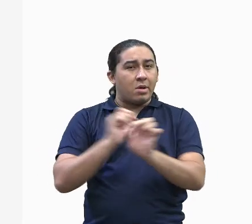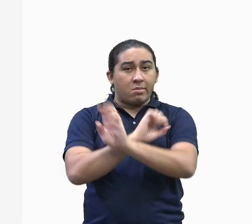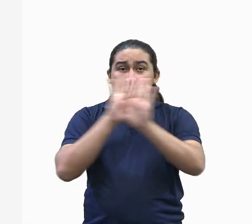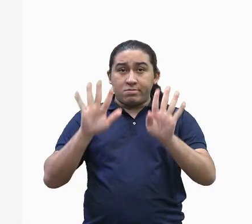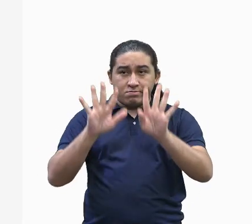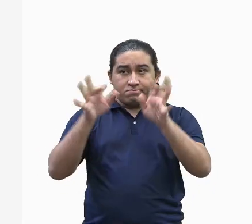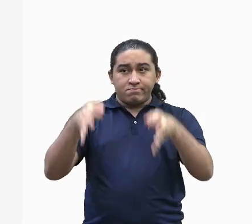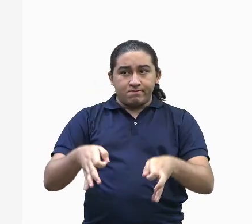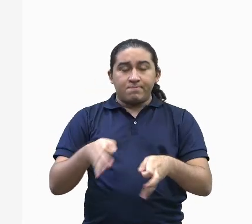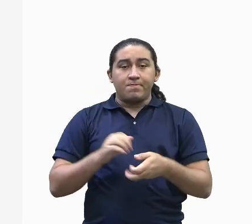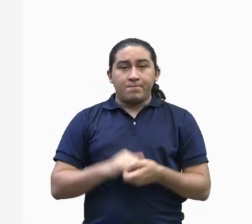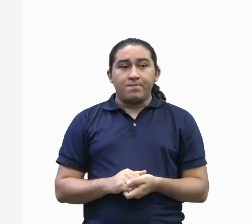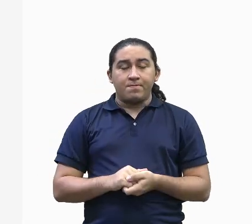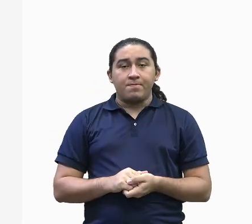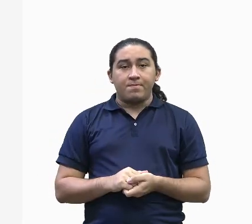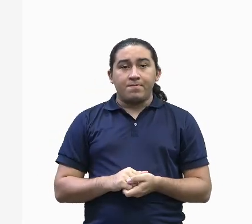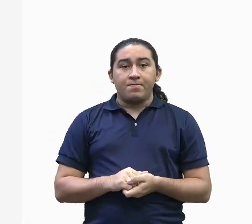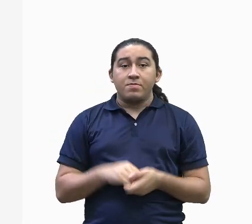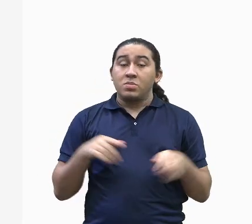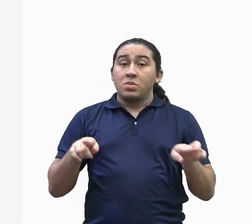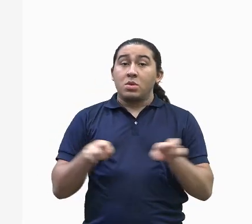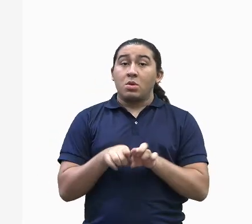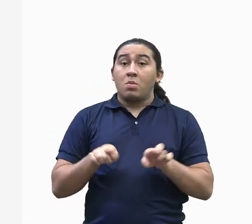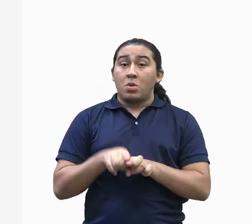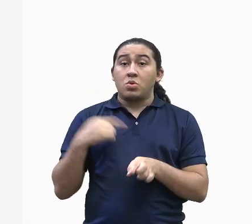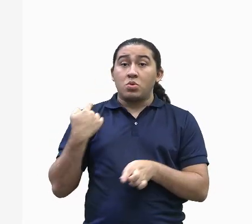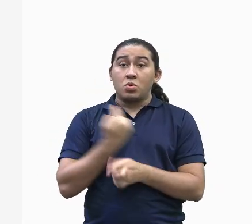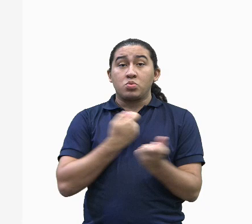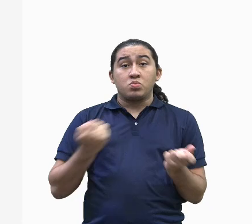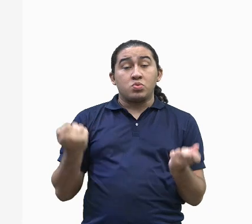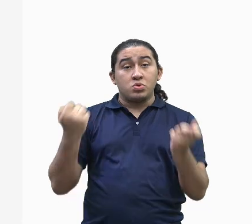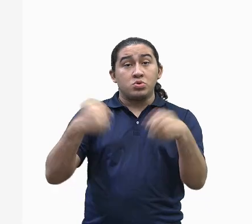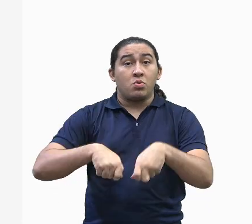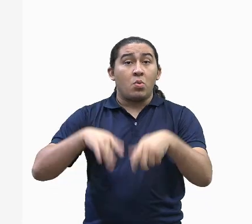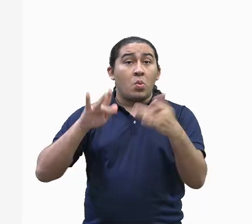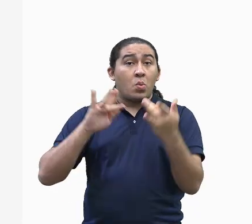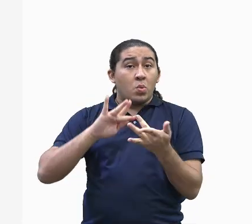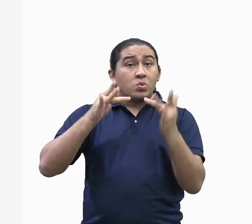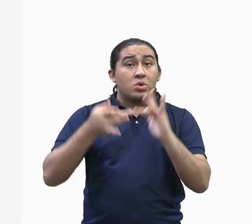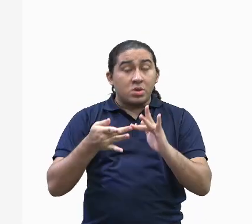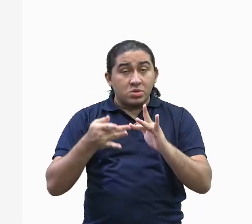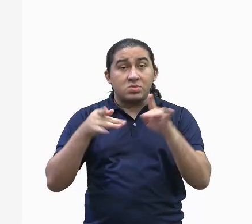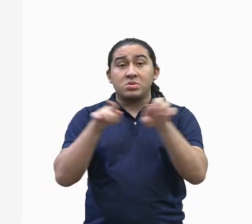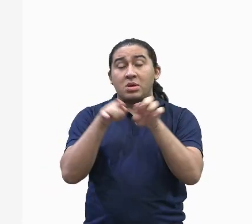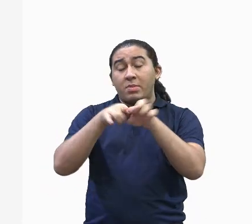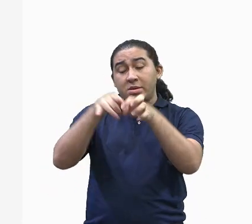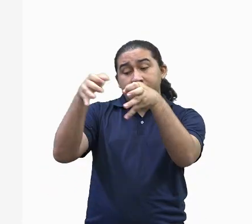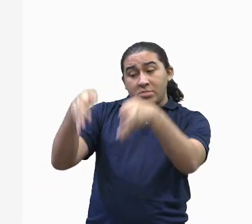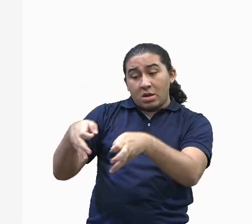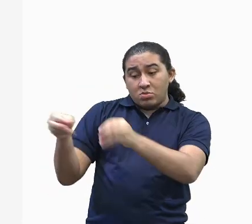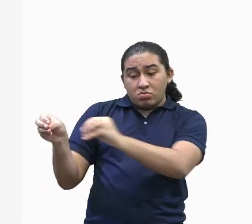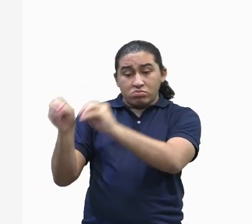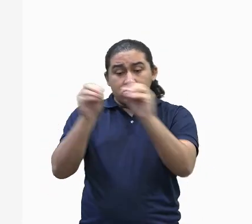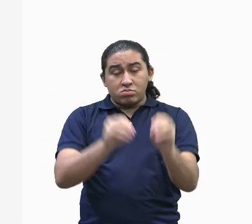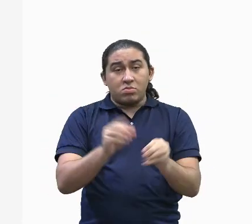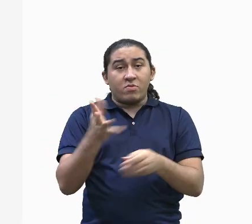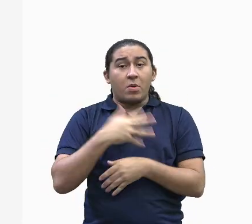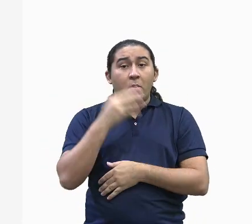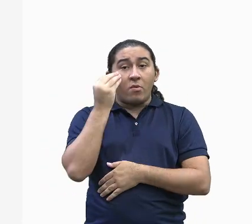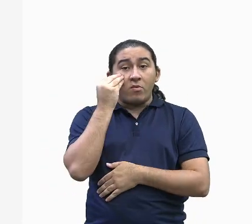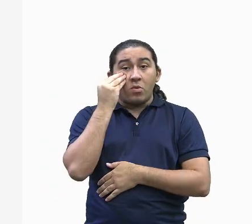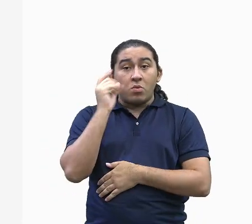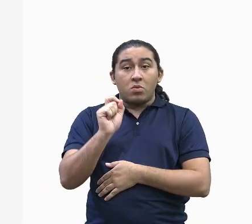explícito. E para que a gente possa, né, contextualizar e materializar isso, vamos ver